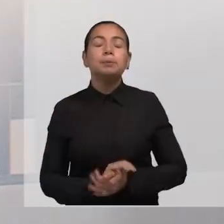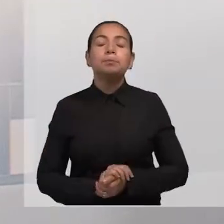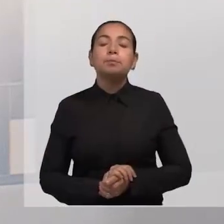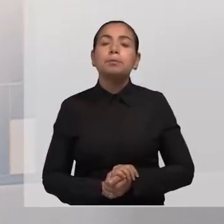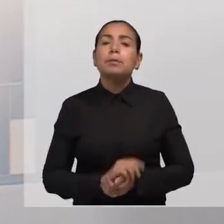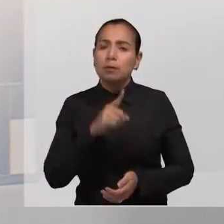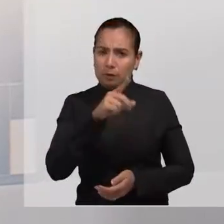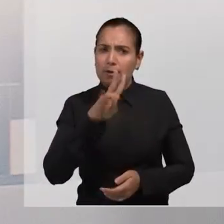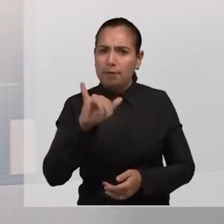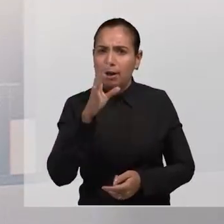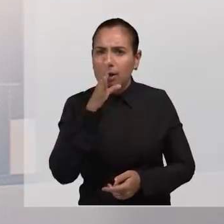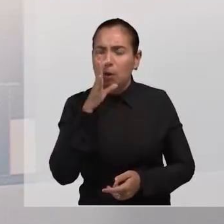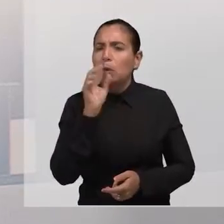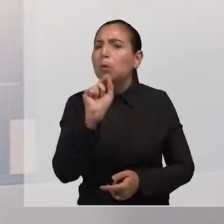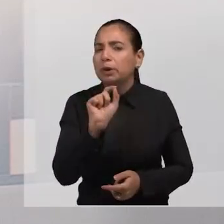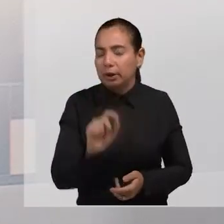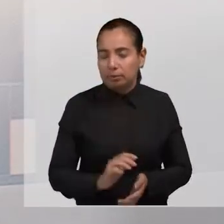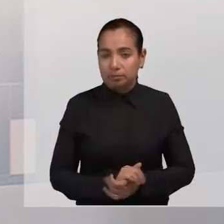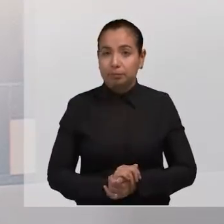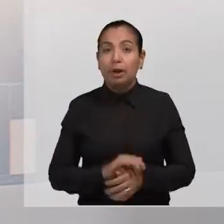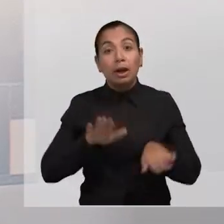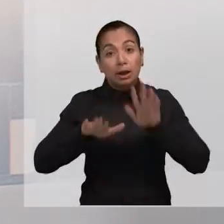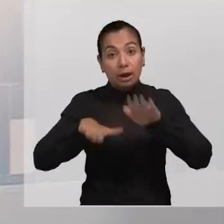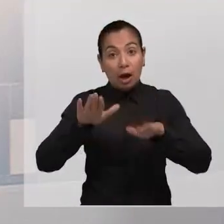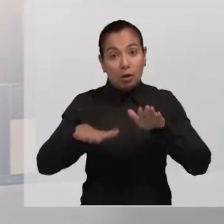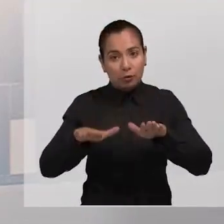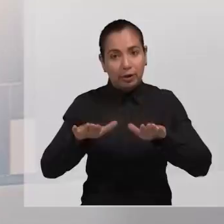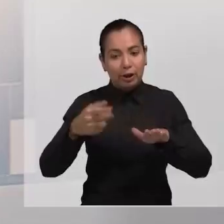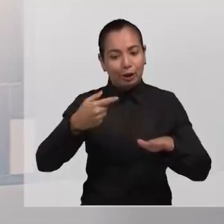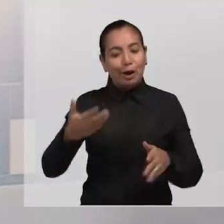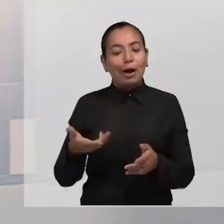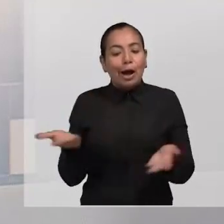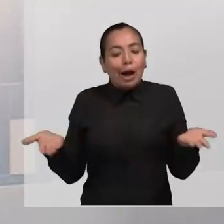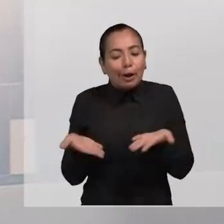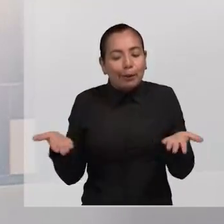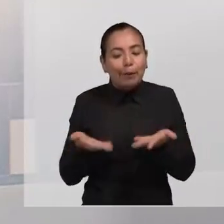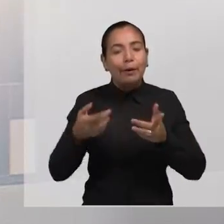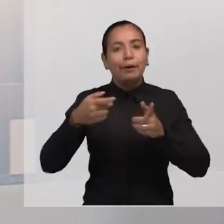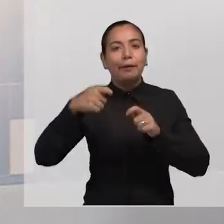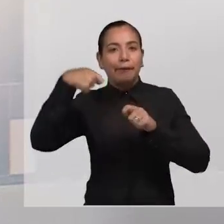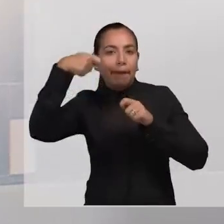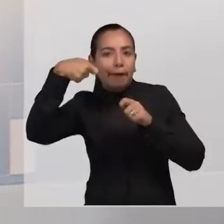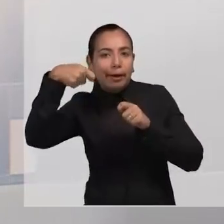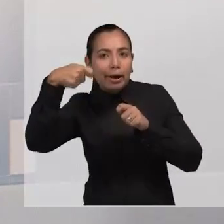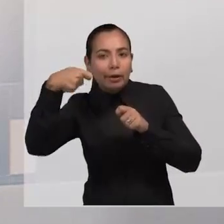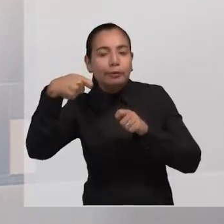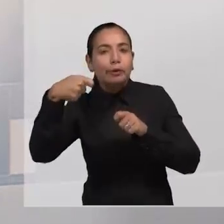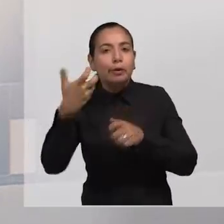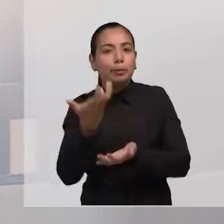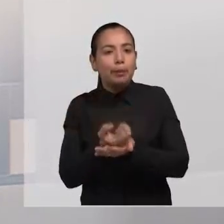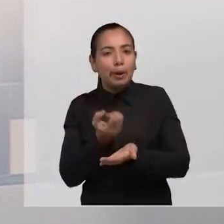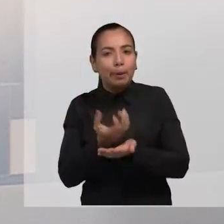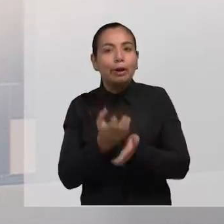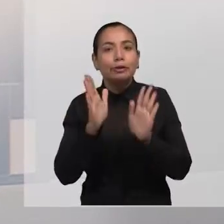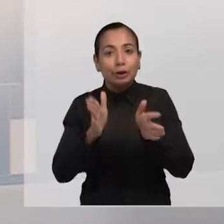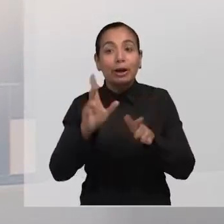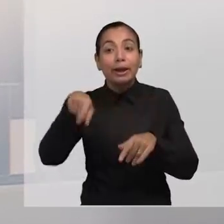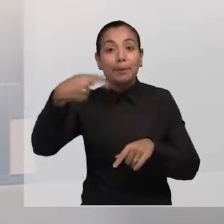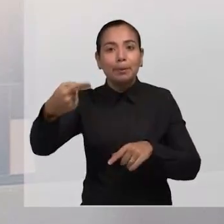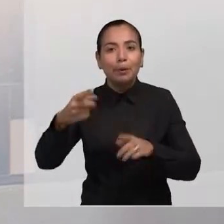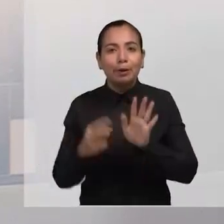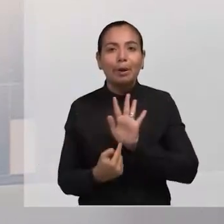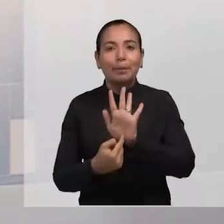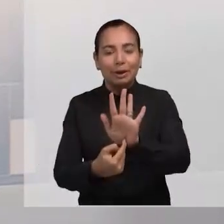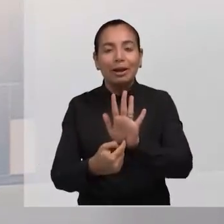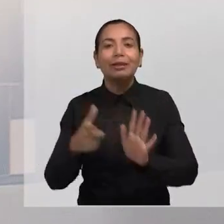o que vai acontecer? Talvez, do período que a gente gravou até a apresentação, vai apresentar fatos